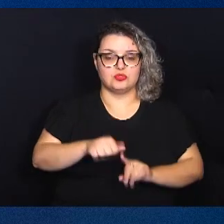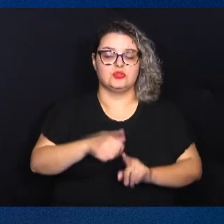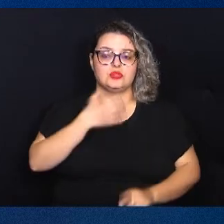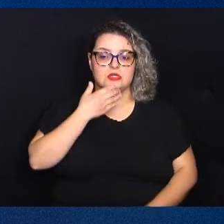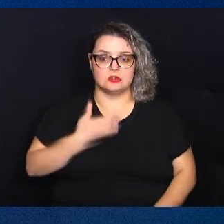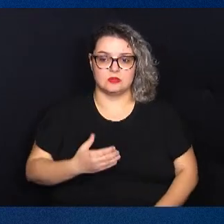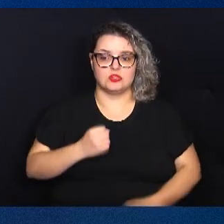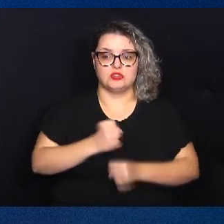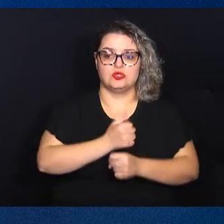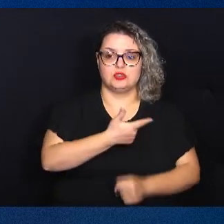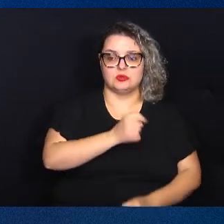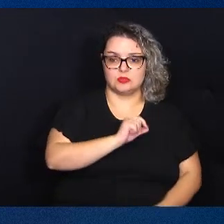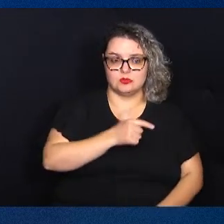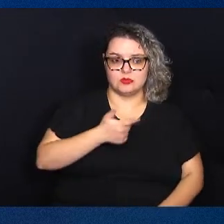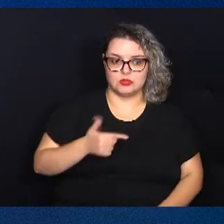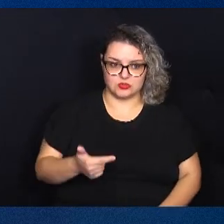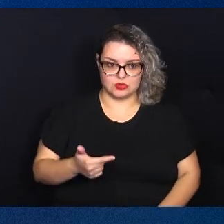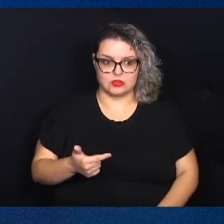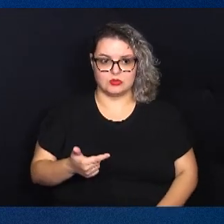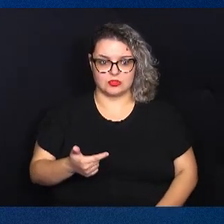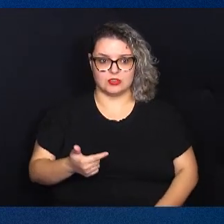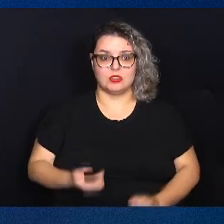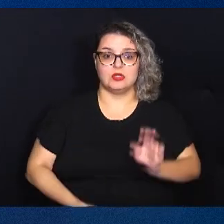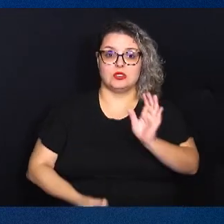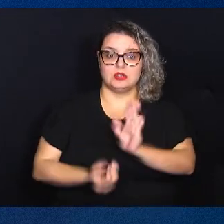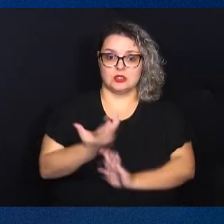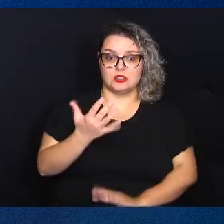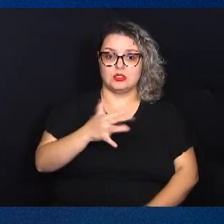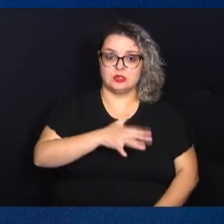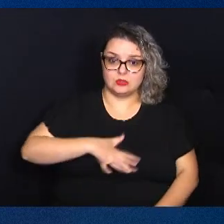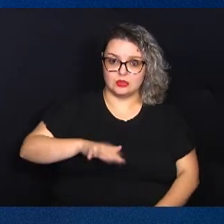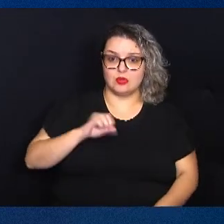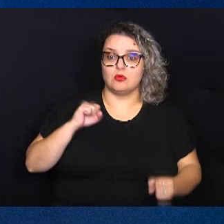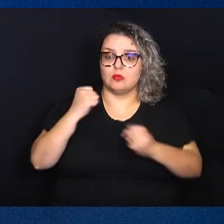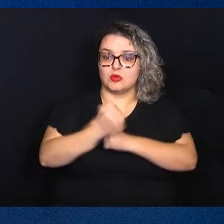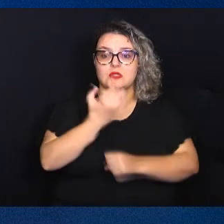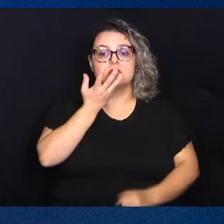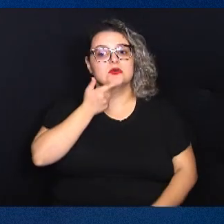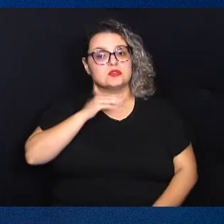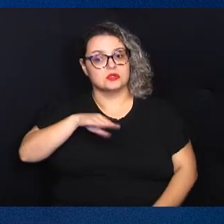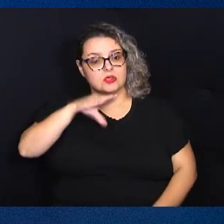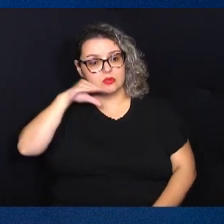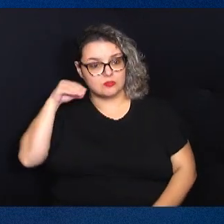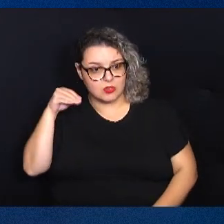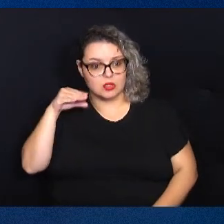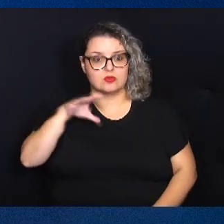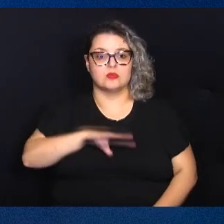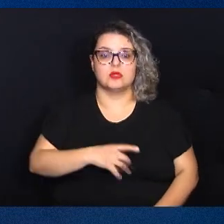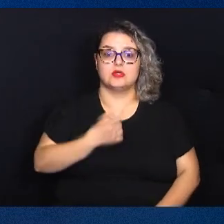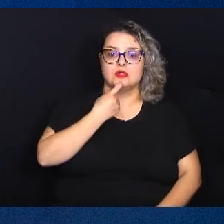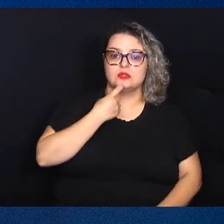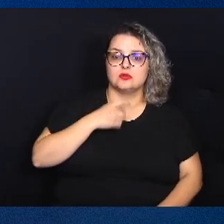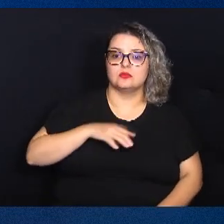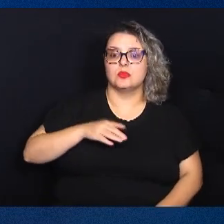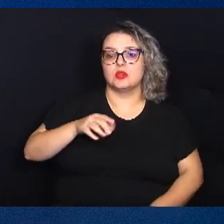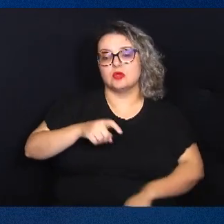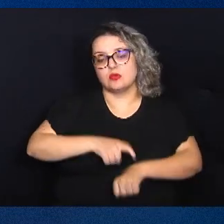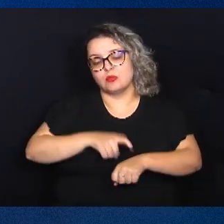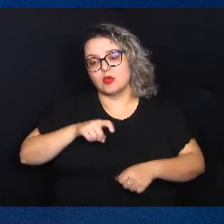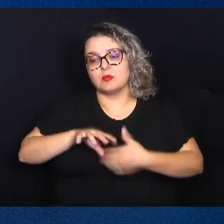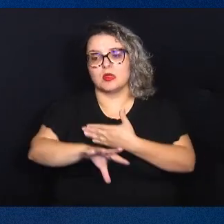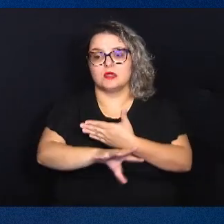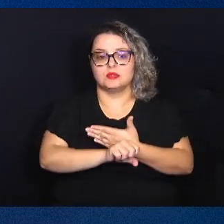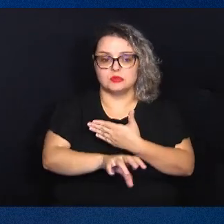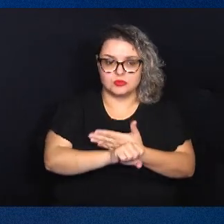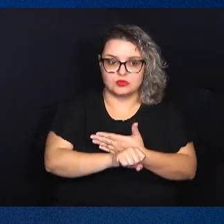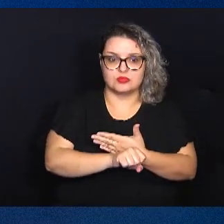16.349, de 28 de dezembro de 2022, para proteger as crianças e adolescentes em situação